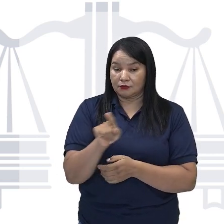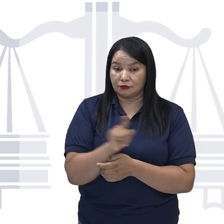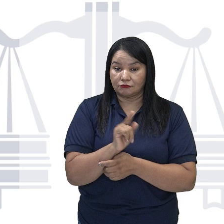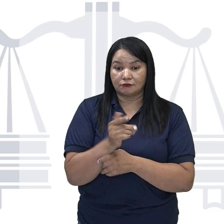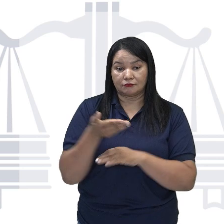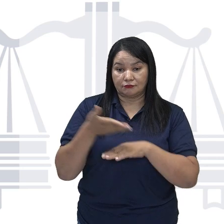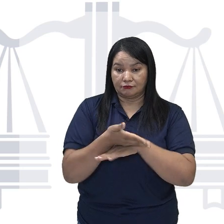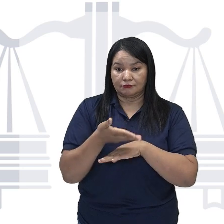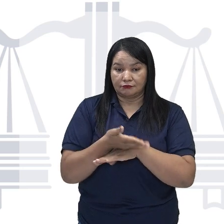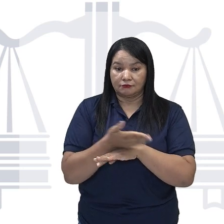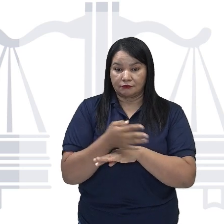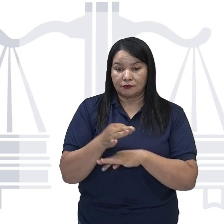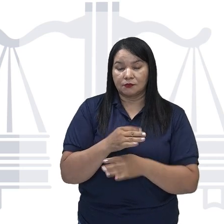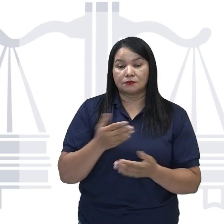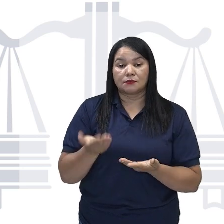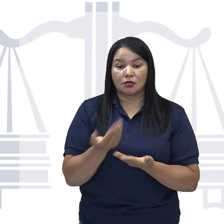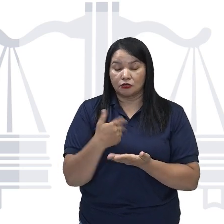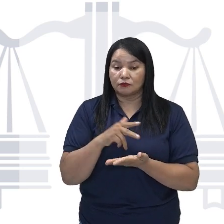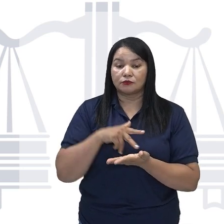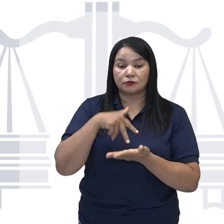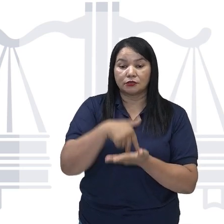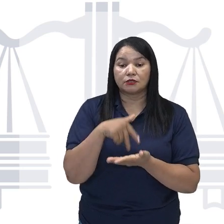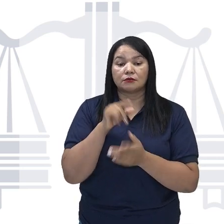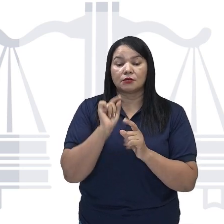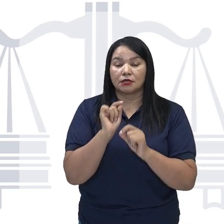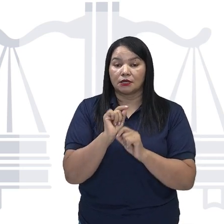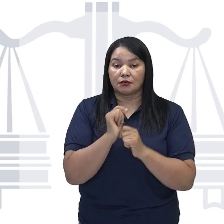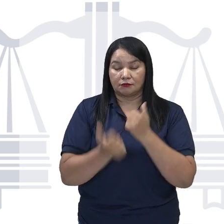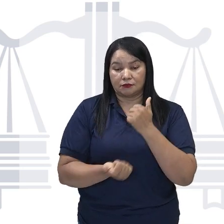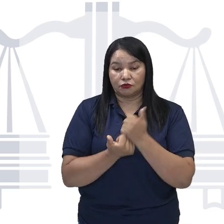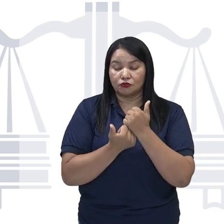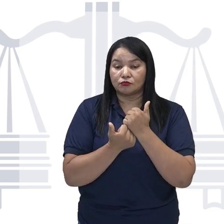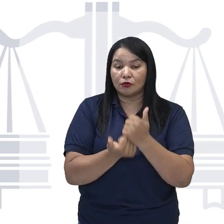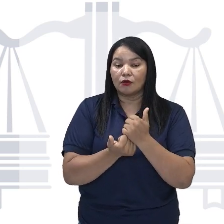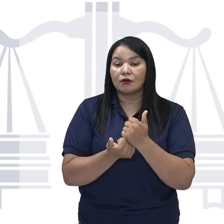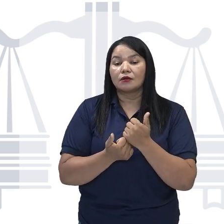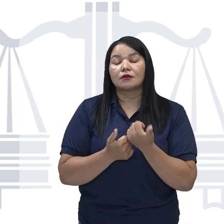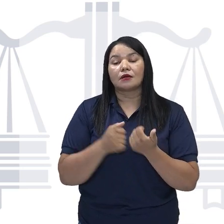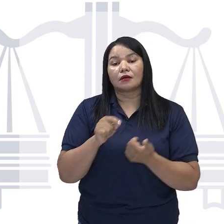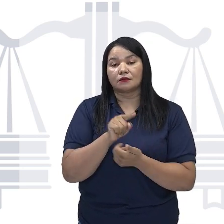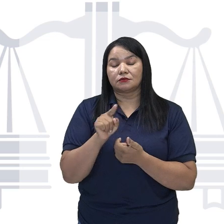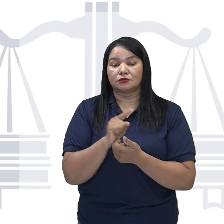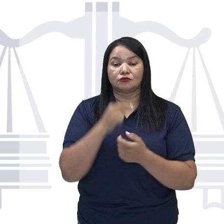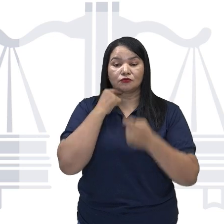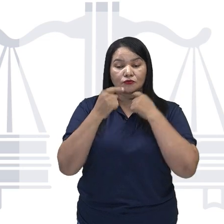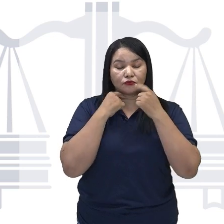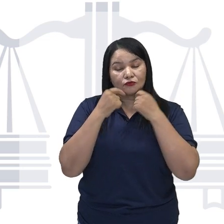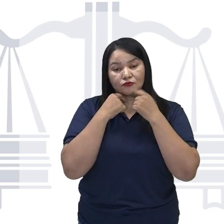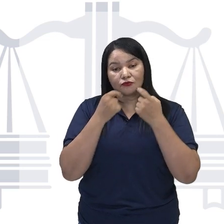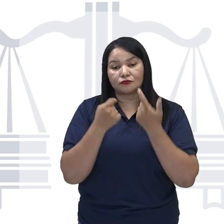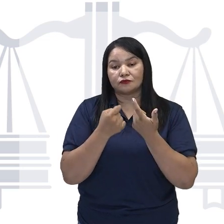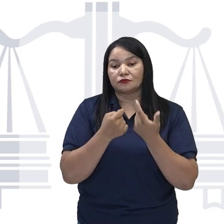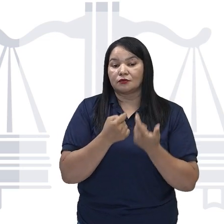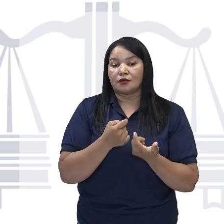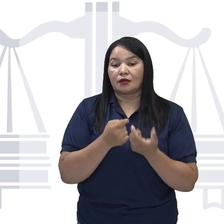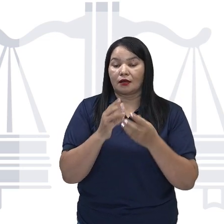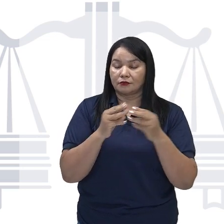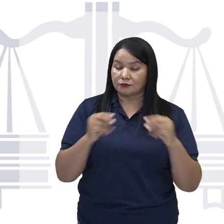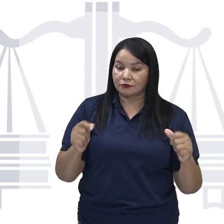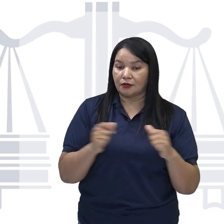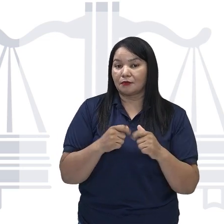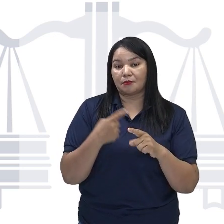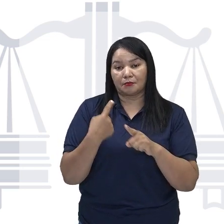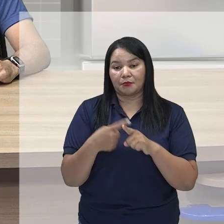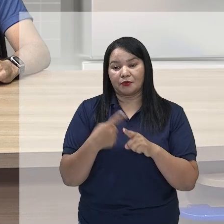mas a gente está aqui justamente para dar esse suporte, para dar esse apoio, tirar todas essas dúvidas, porque o que